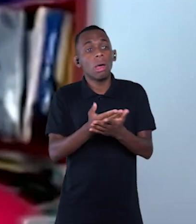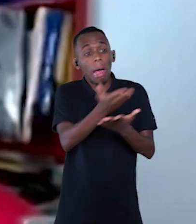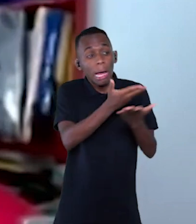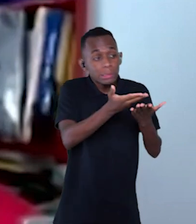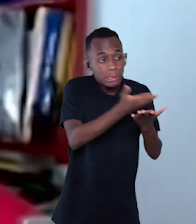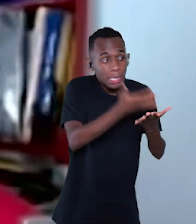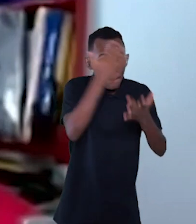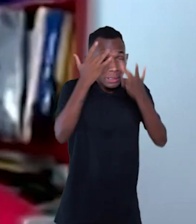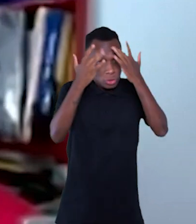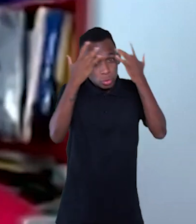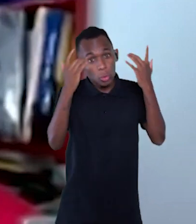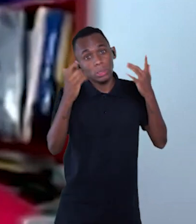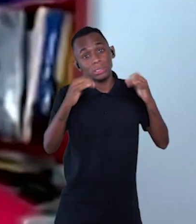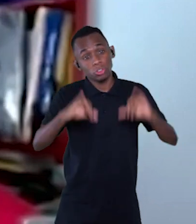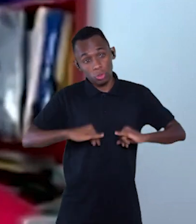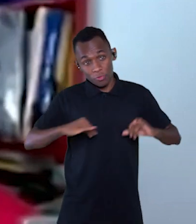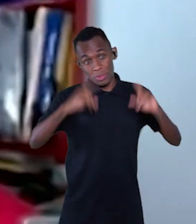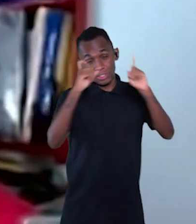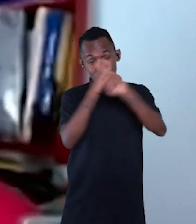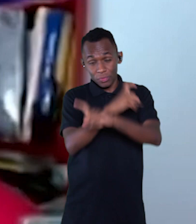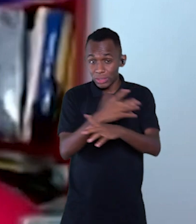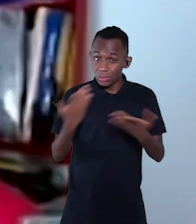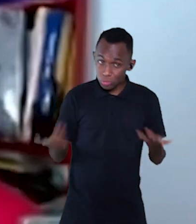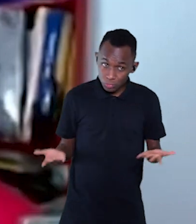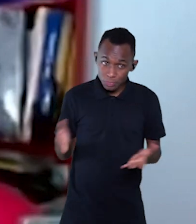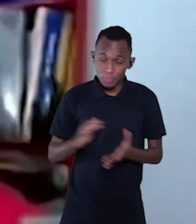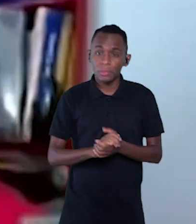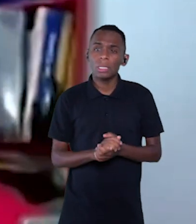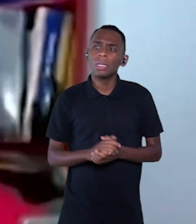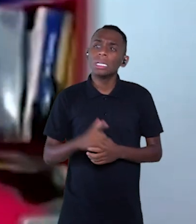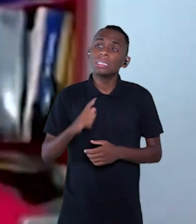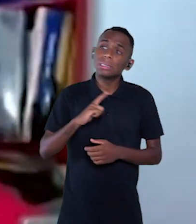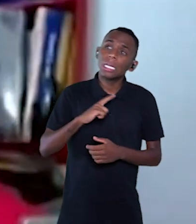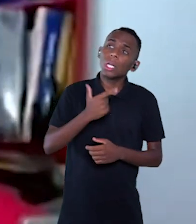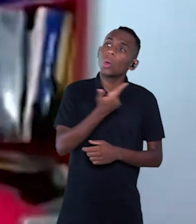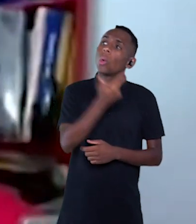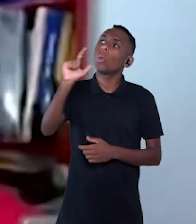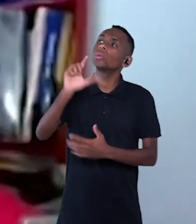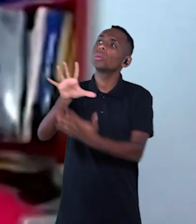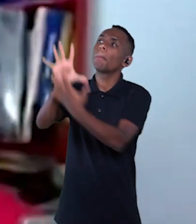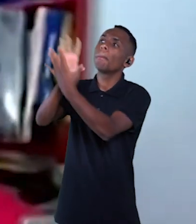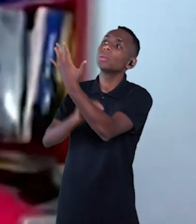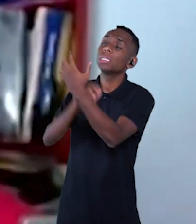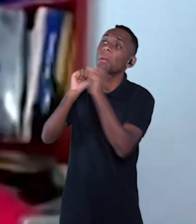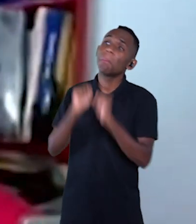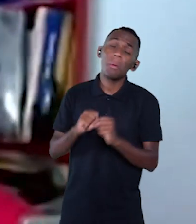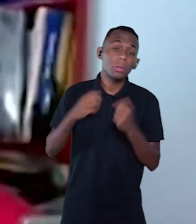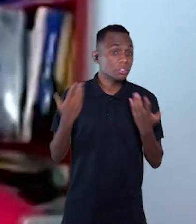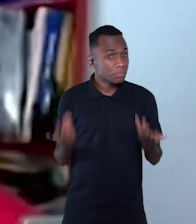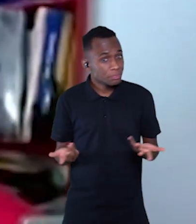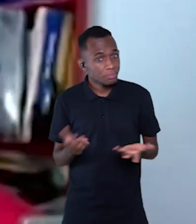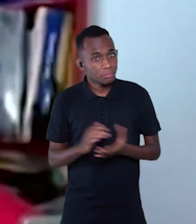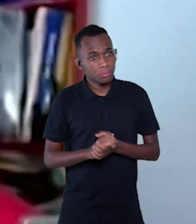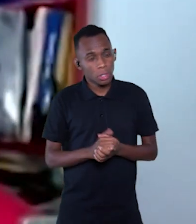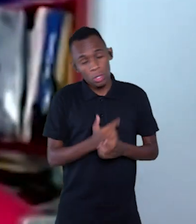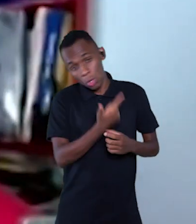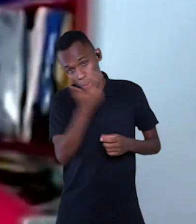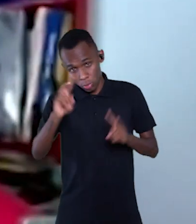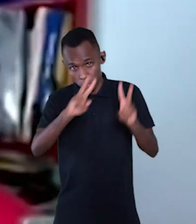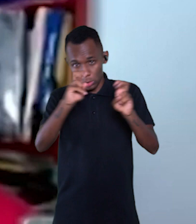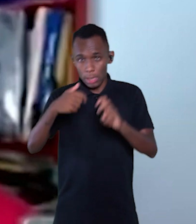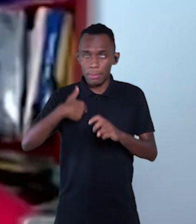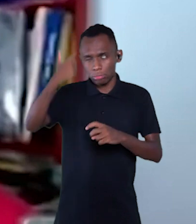complexos? Será que a gente pode olhar para esse sistema, se inspirar em outros sistemas e mudar essa realidade? Uma outra coisa que me